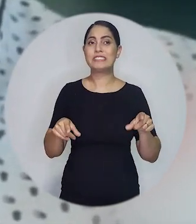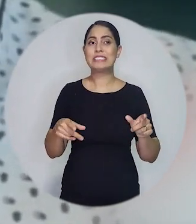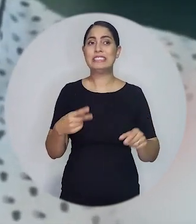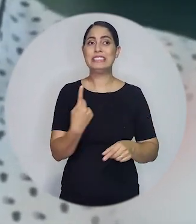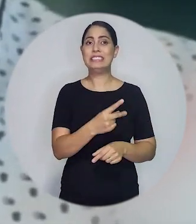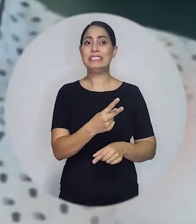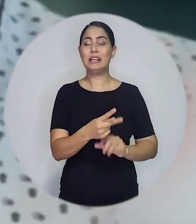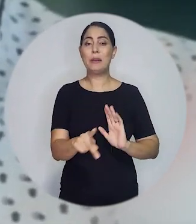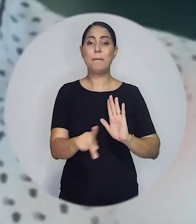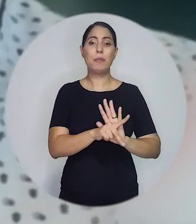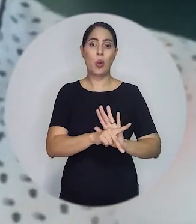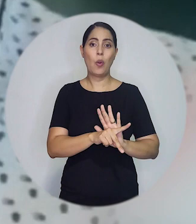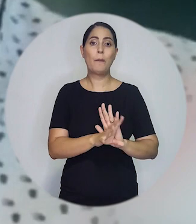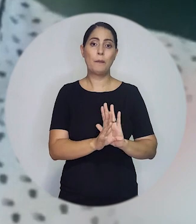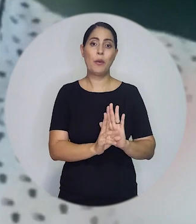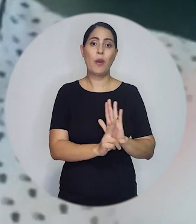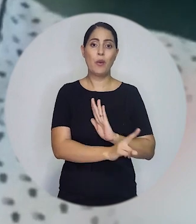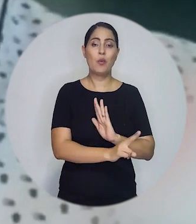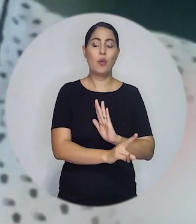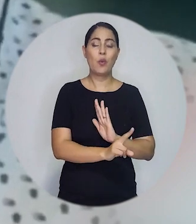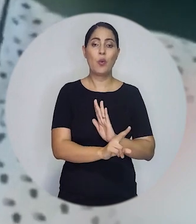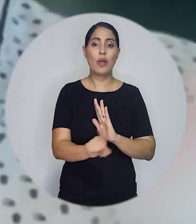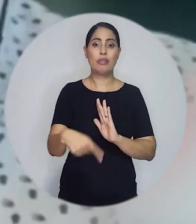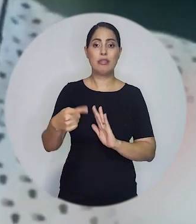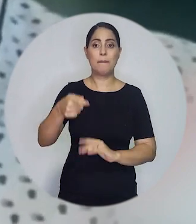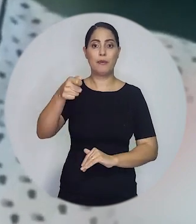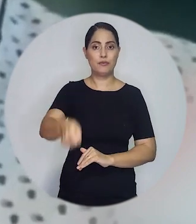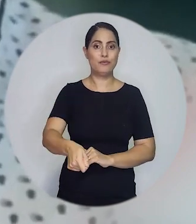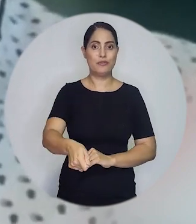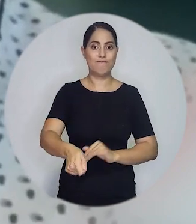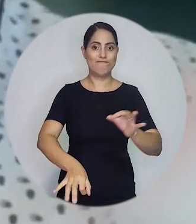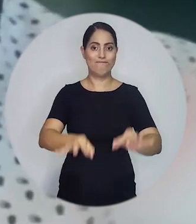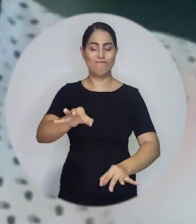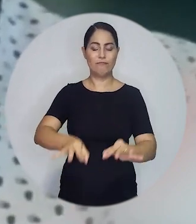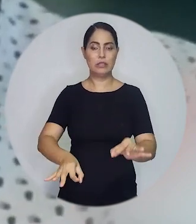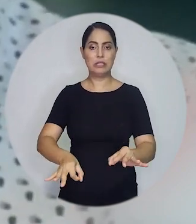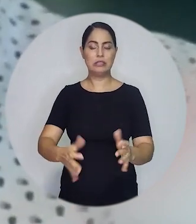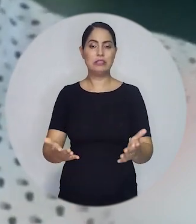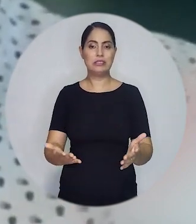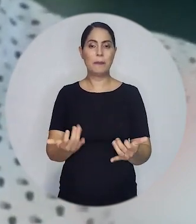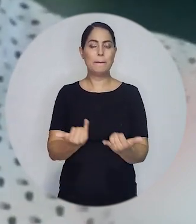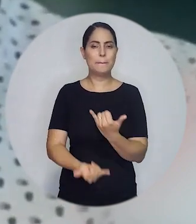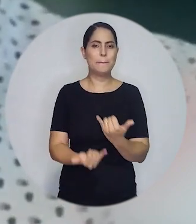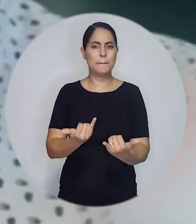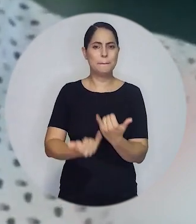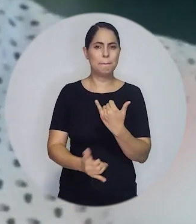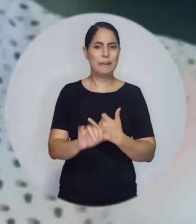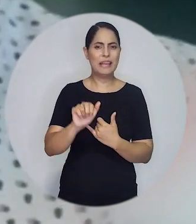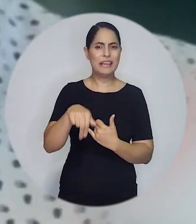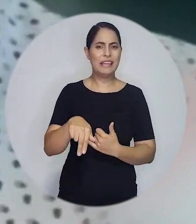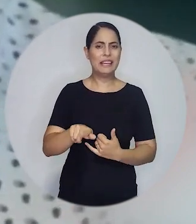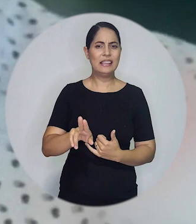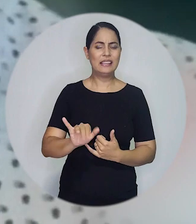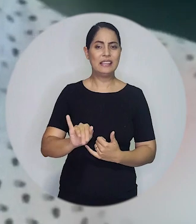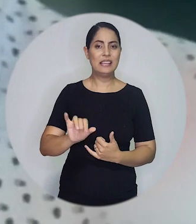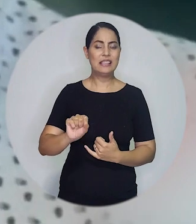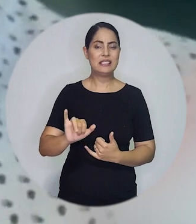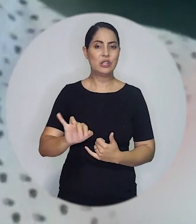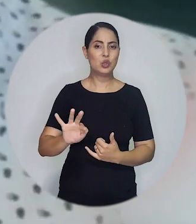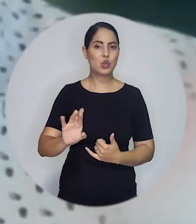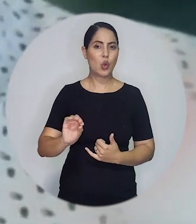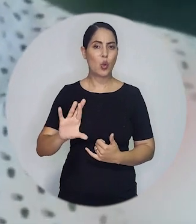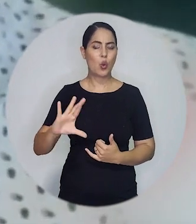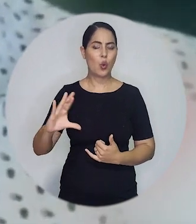sendo, entre aspas, o próprio autuador e depois o julgador, né? Um processo praticamente